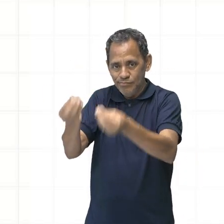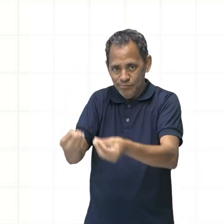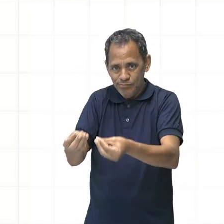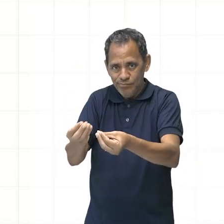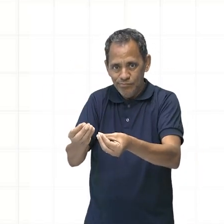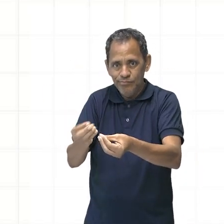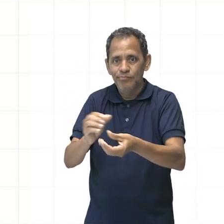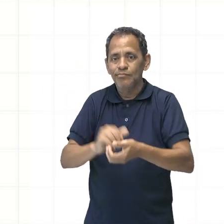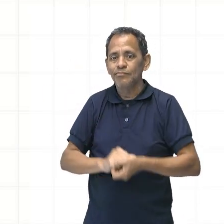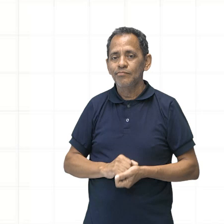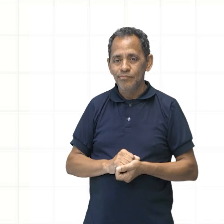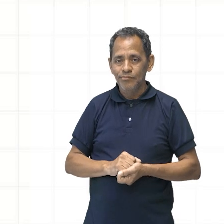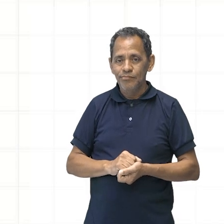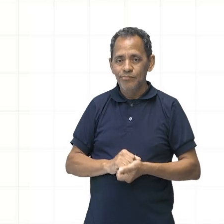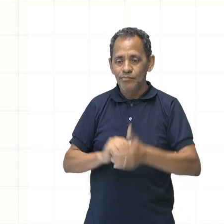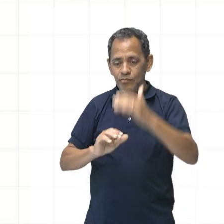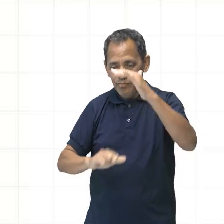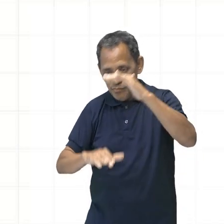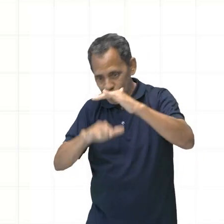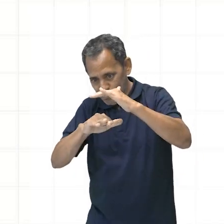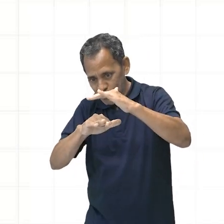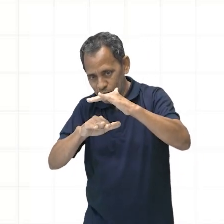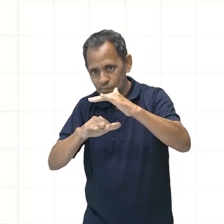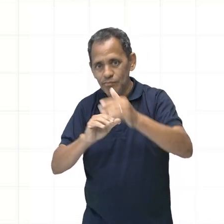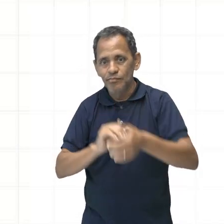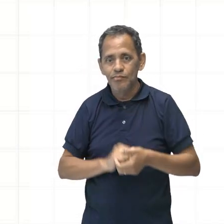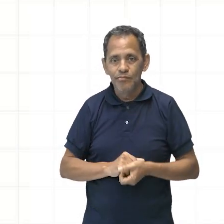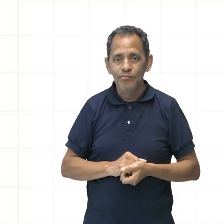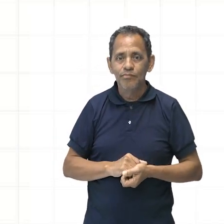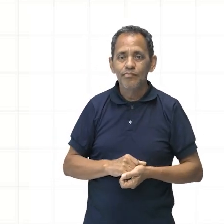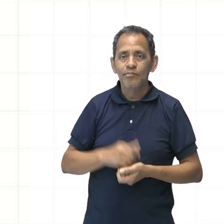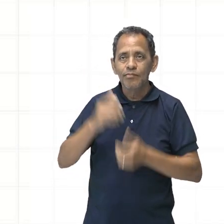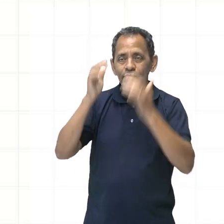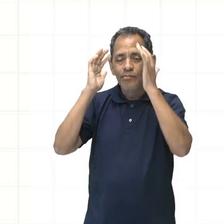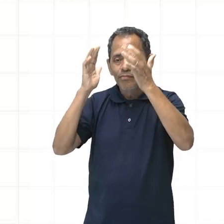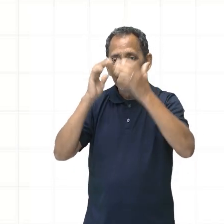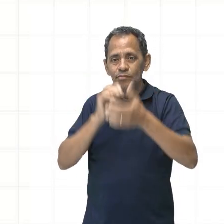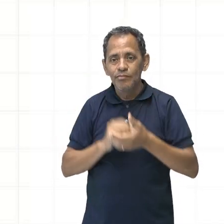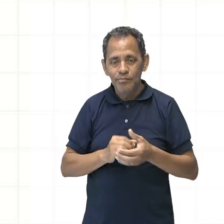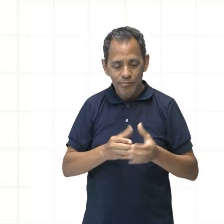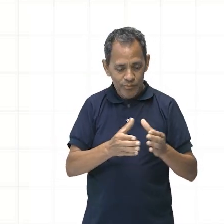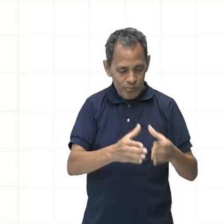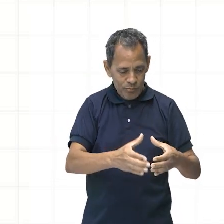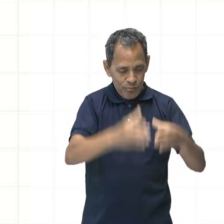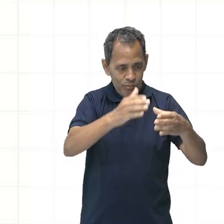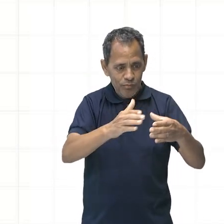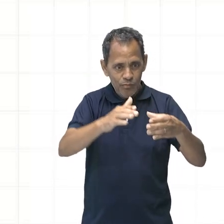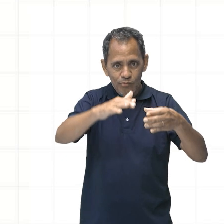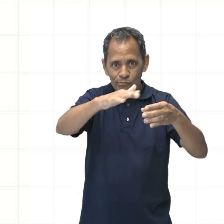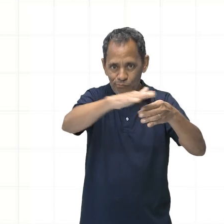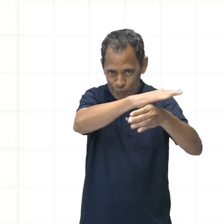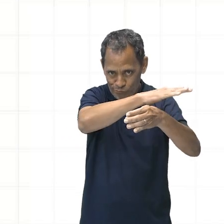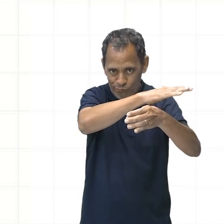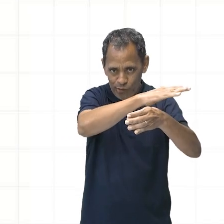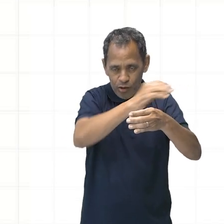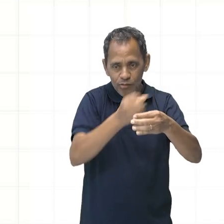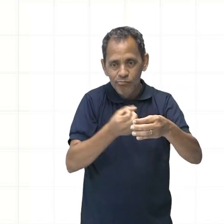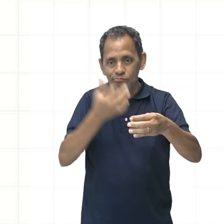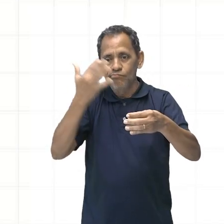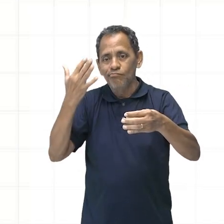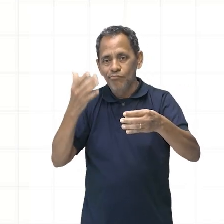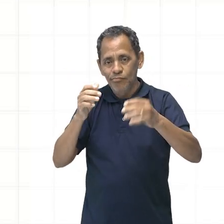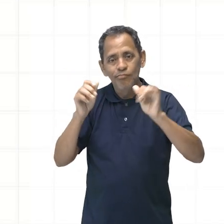suco? Então, imagine que ela vai encher o copo completamente. Quantos copos desse será possível